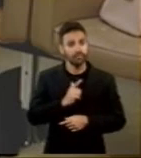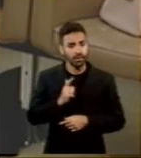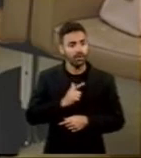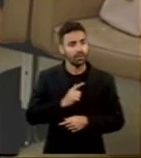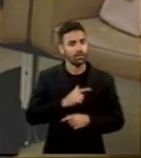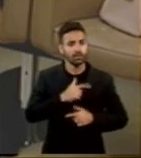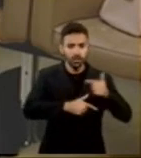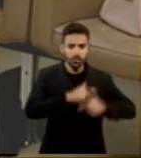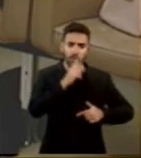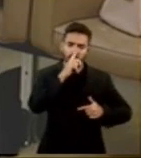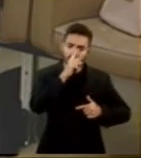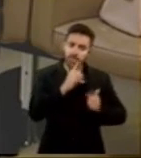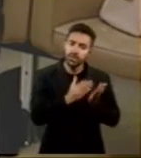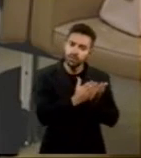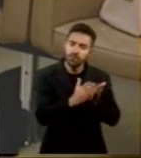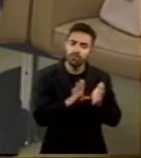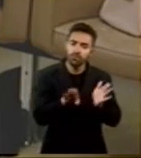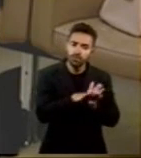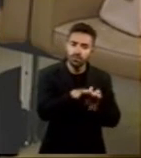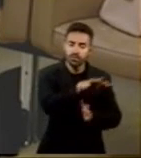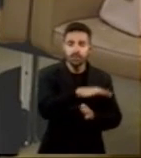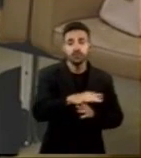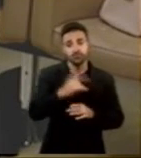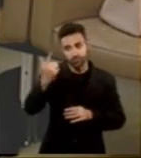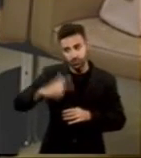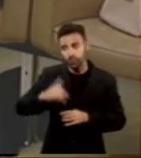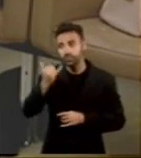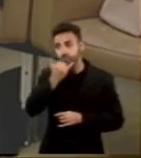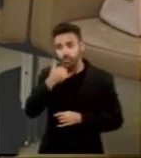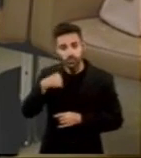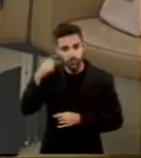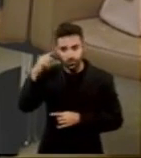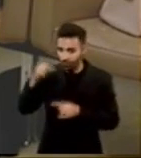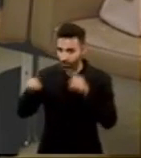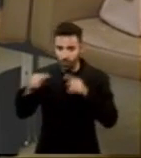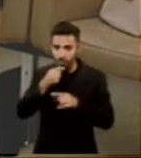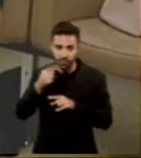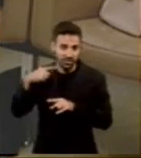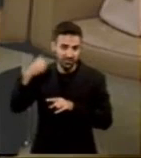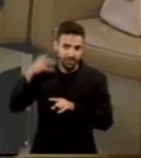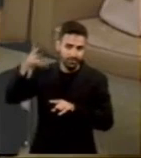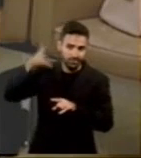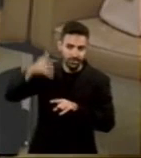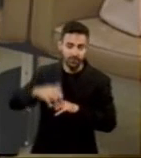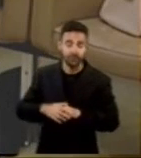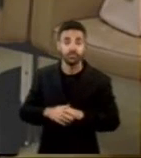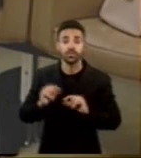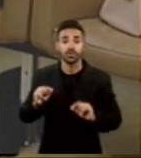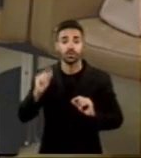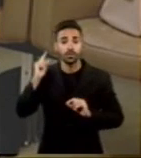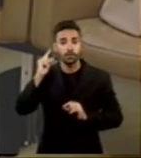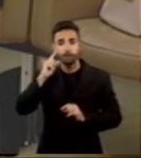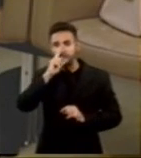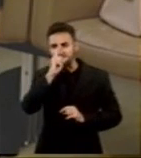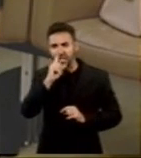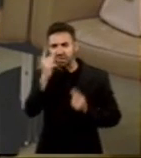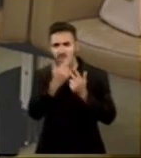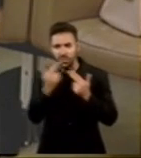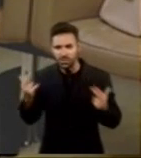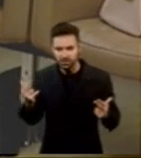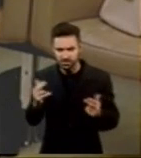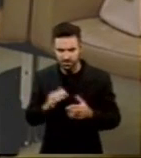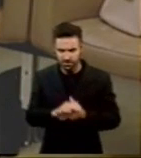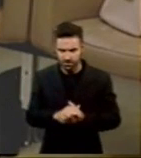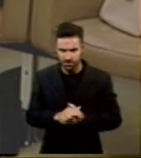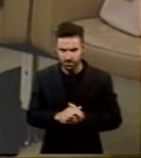riscos, que eu mais uma vez vou divergir do colega que me antecedeu, de dizer que esses riscos, eles